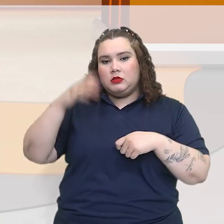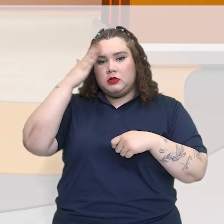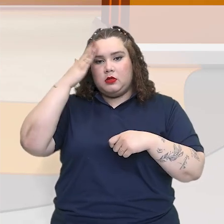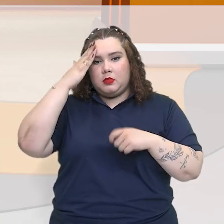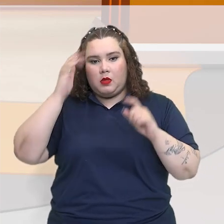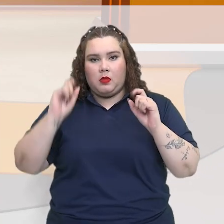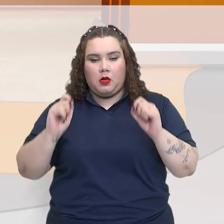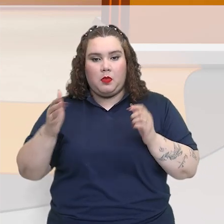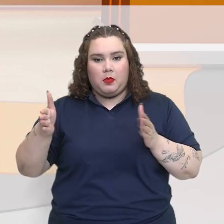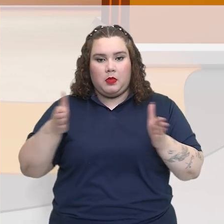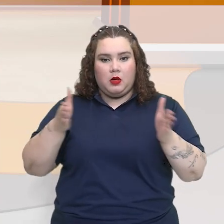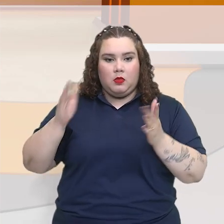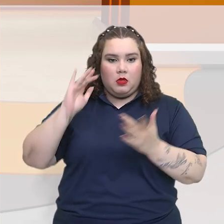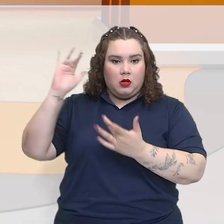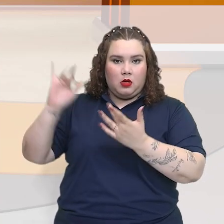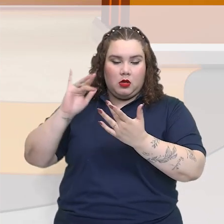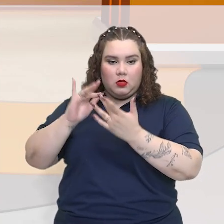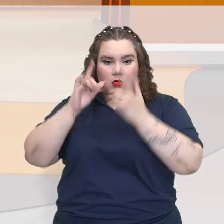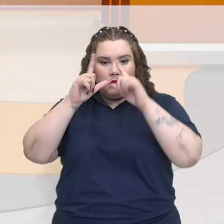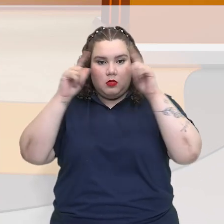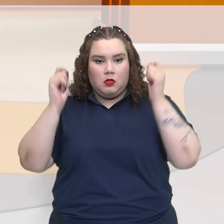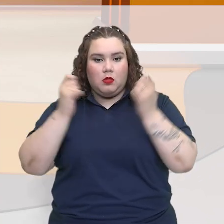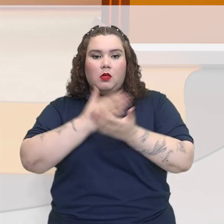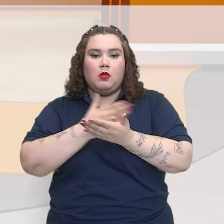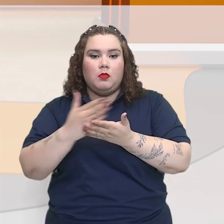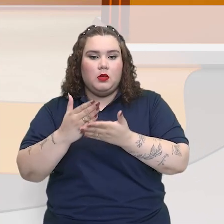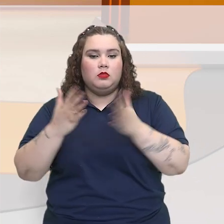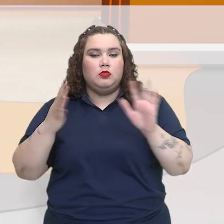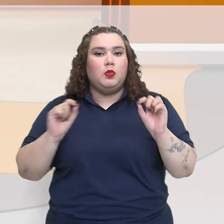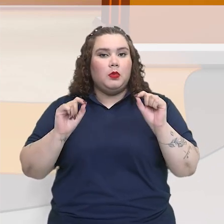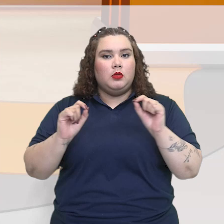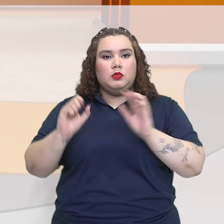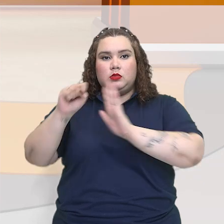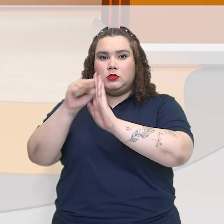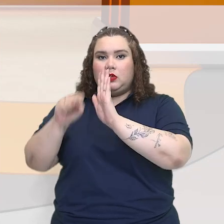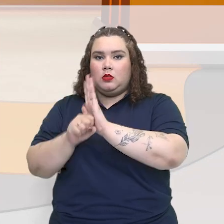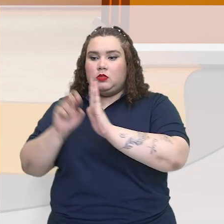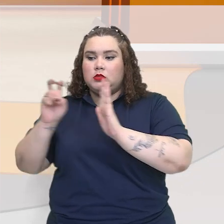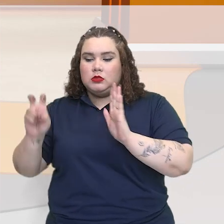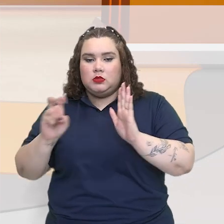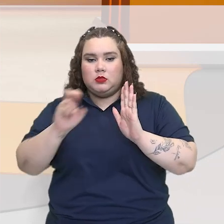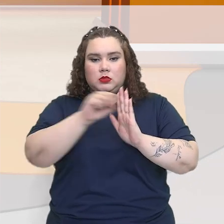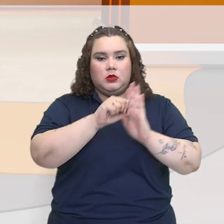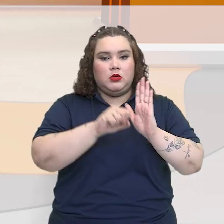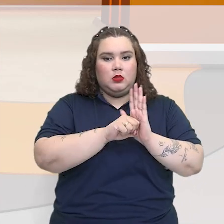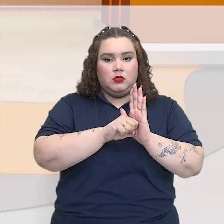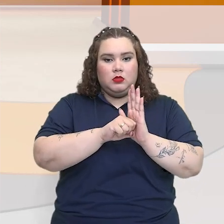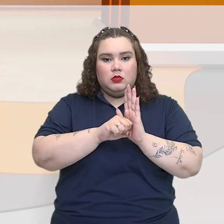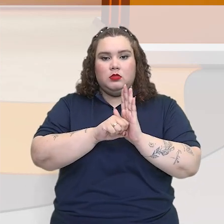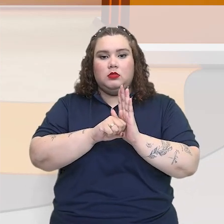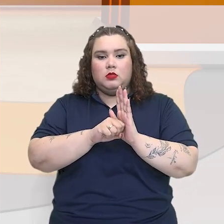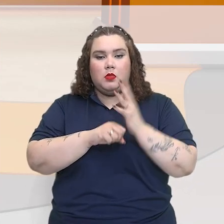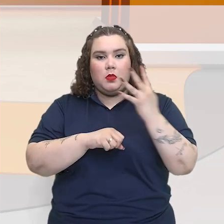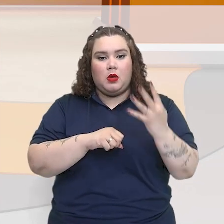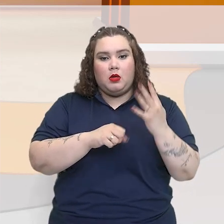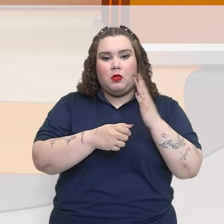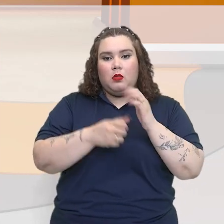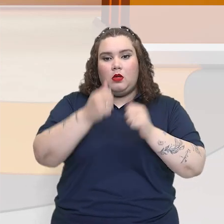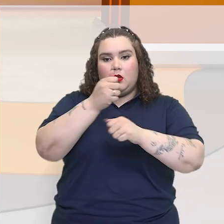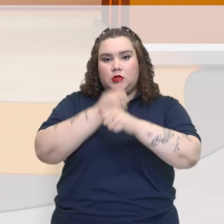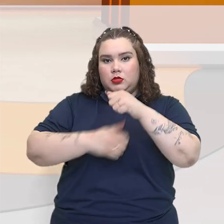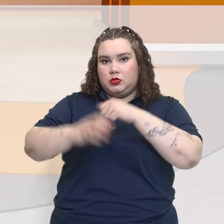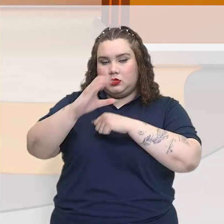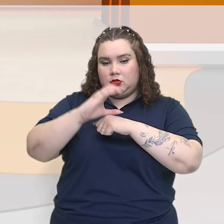que o período clássico grego justamente ocorre entre os séculos 5 e 4 a.C.